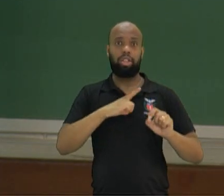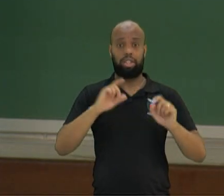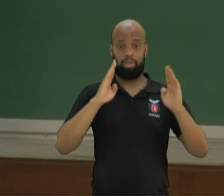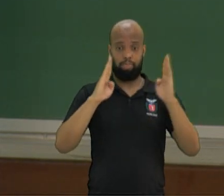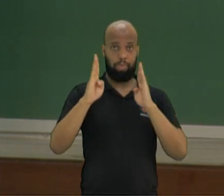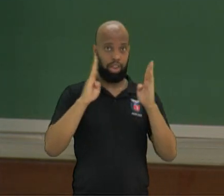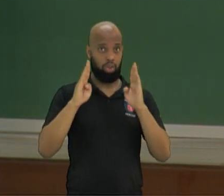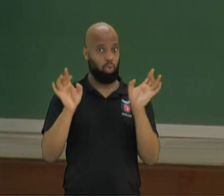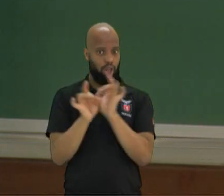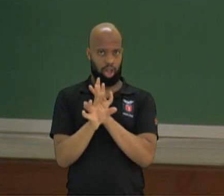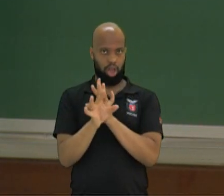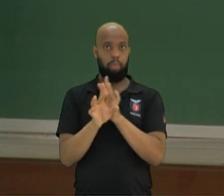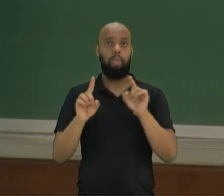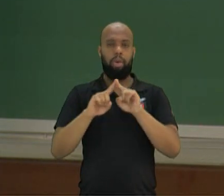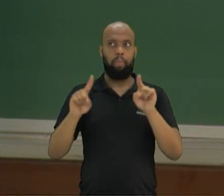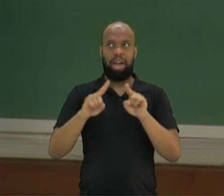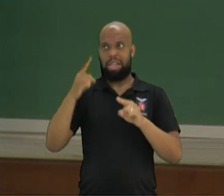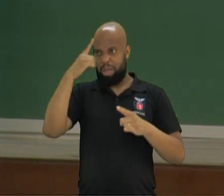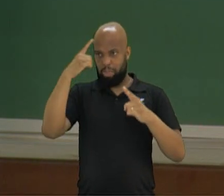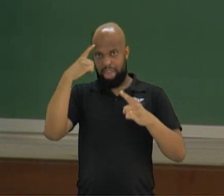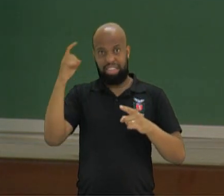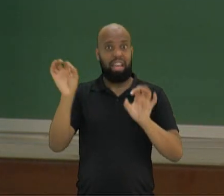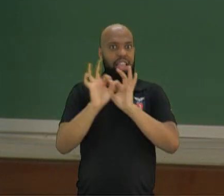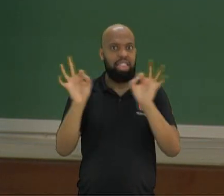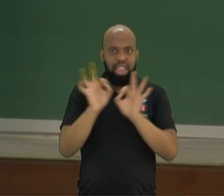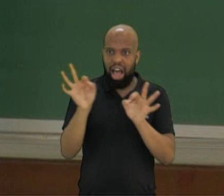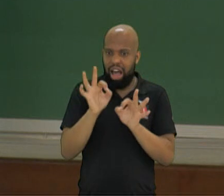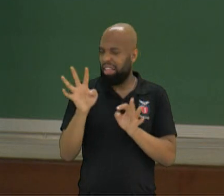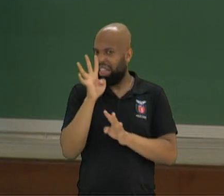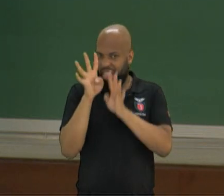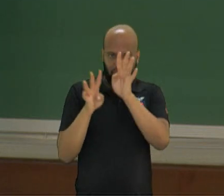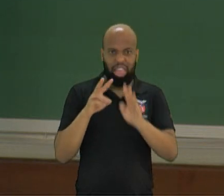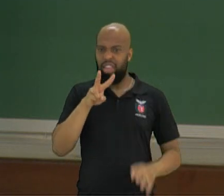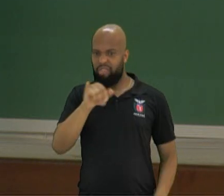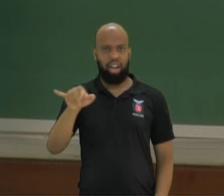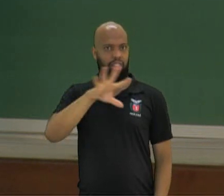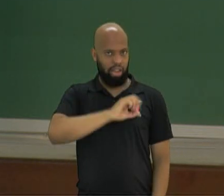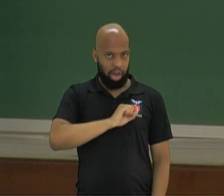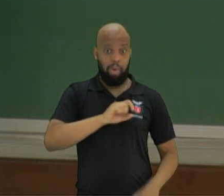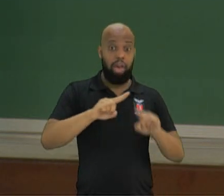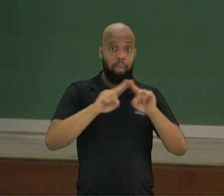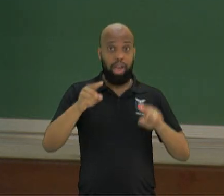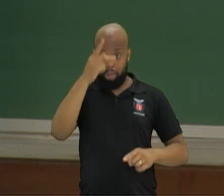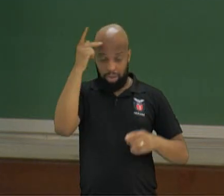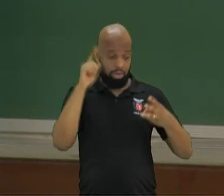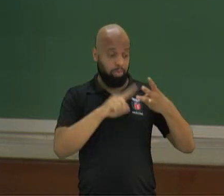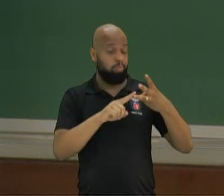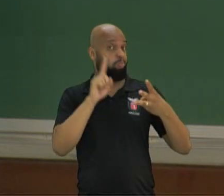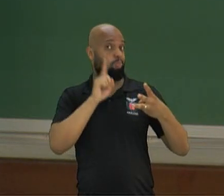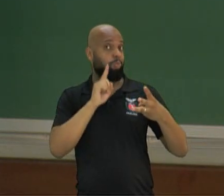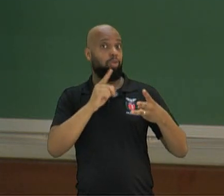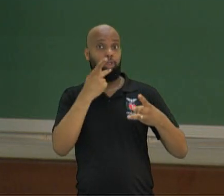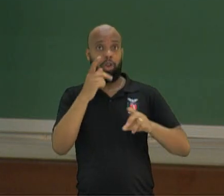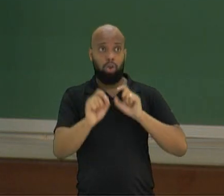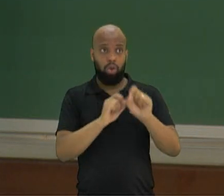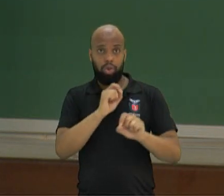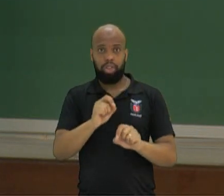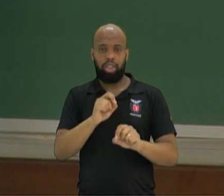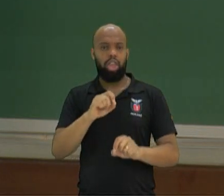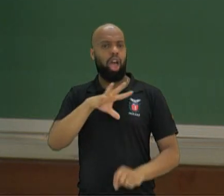e inconsequente. Enquanto os participantes dos Estados Unidos disseram que o amor é